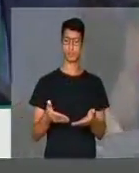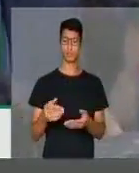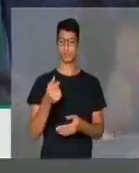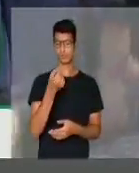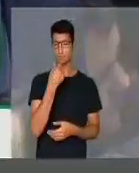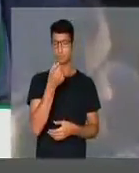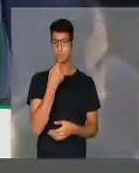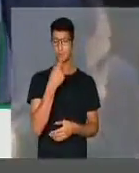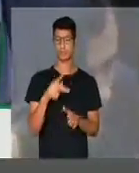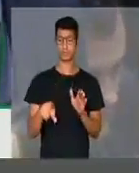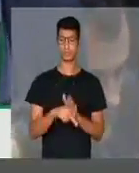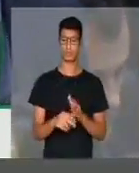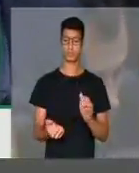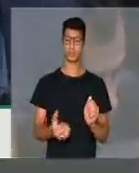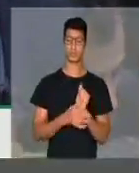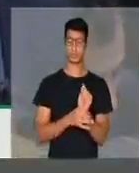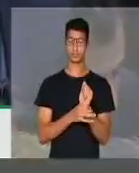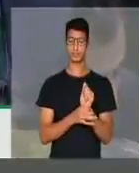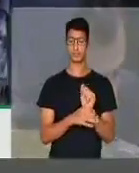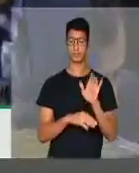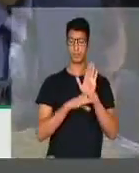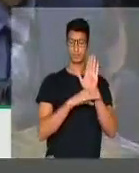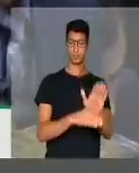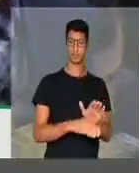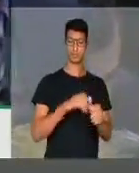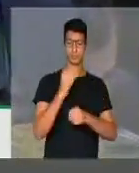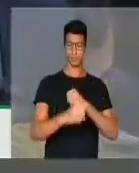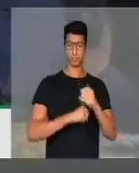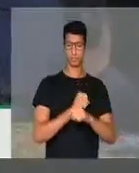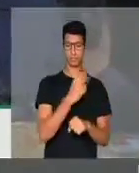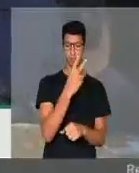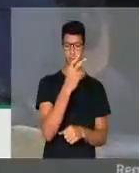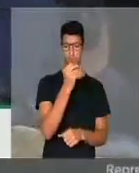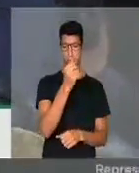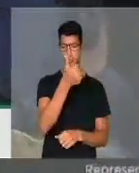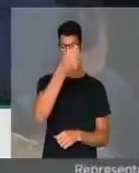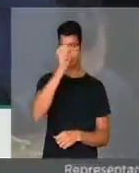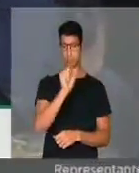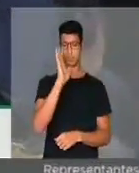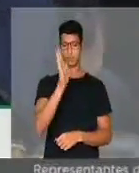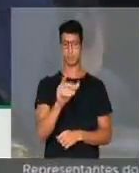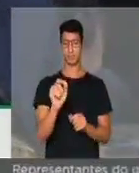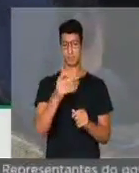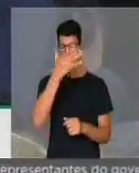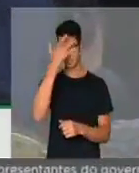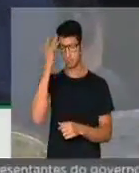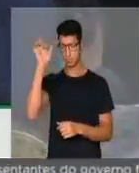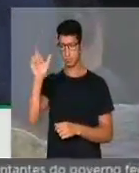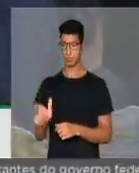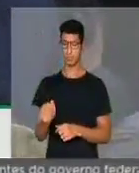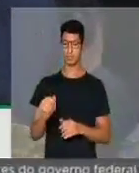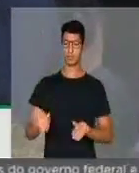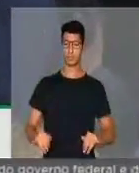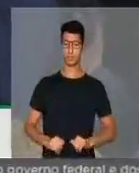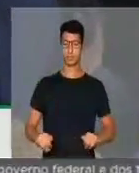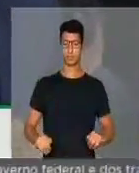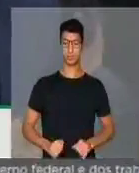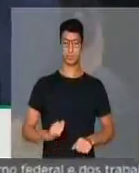os medicamentos para garantir o abastecimento no ano de 2018, já que esses pacientes